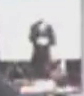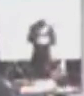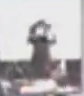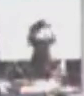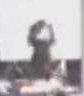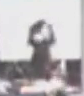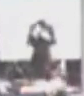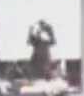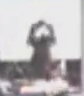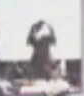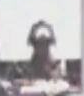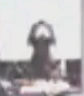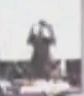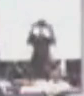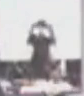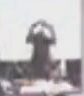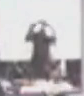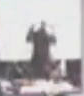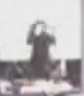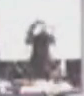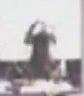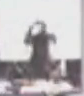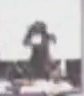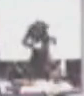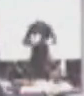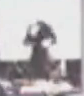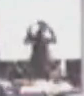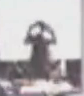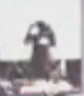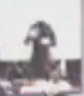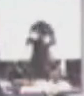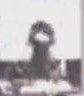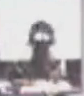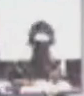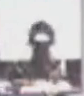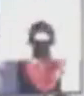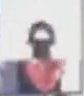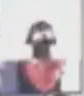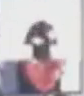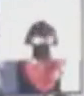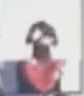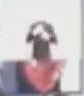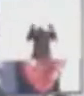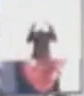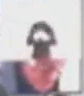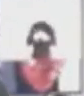julho, esses orçamentários de 2025 tem uma previsão de